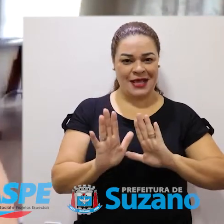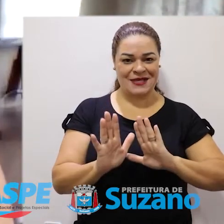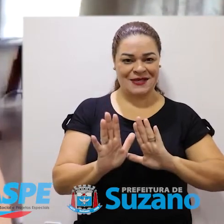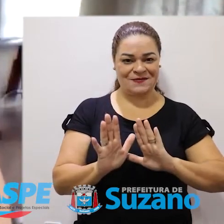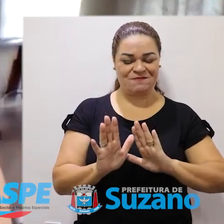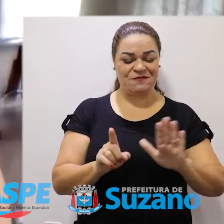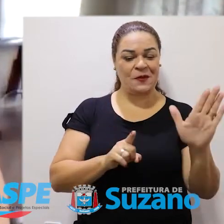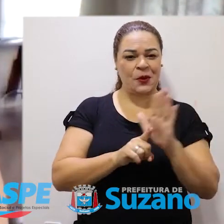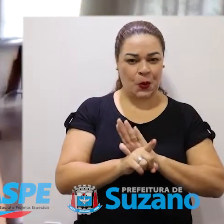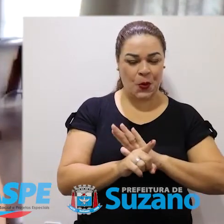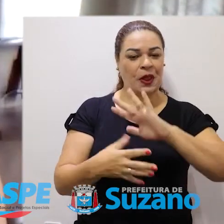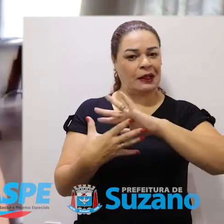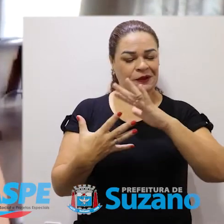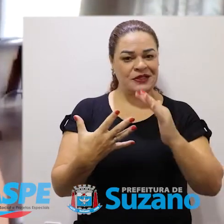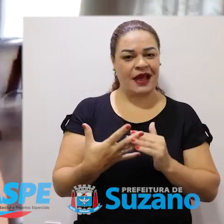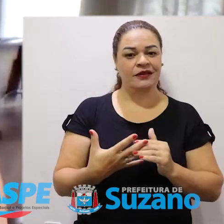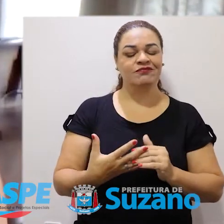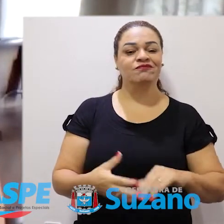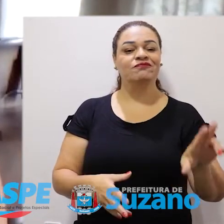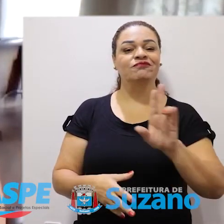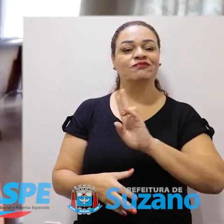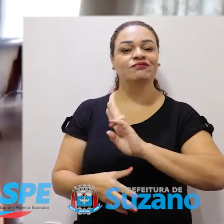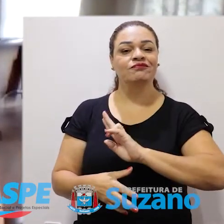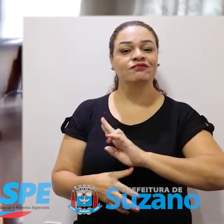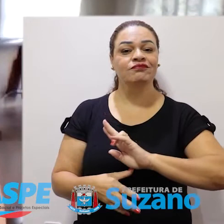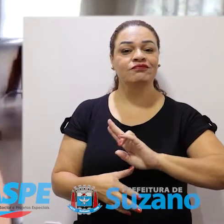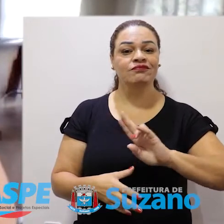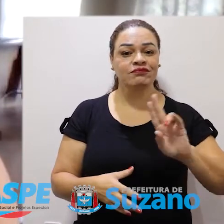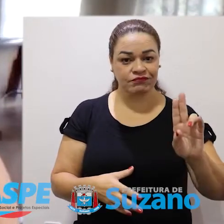fazer essa mesma pergunta em língua de sinais, eu vou dizer assim, ó,